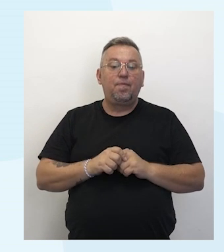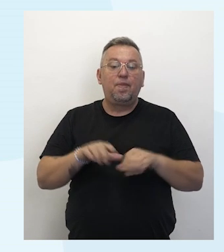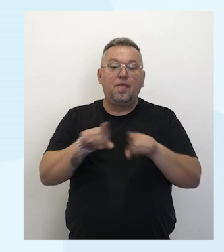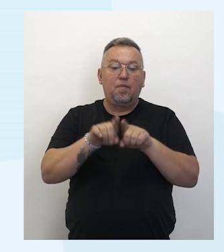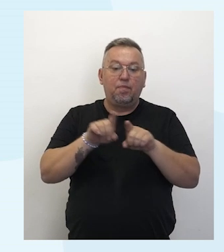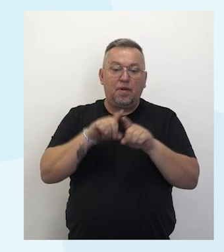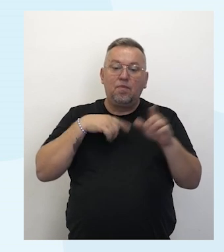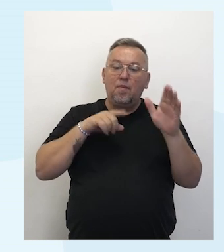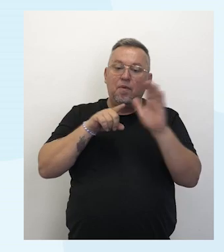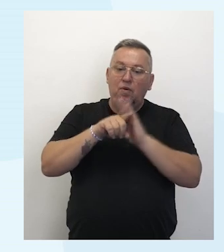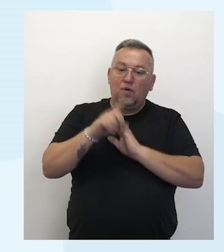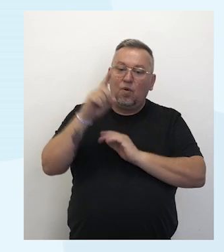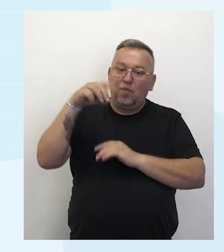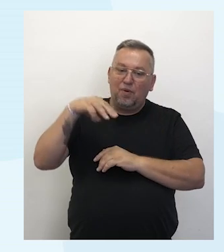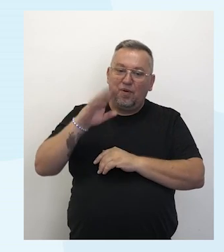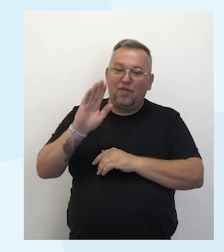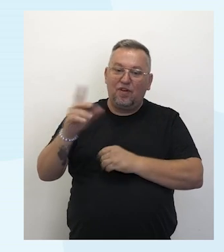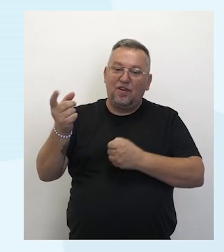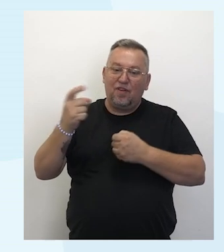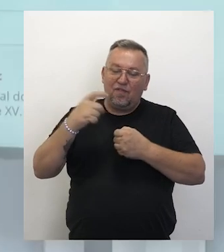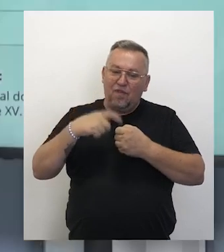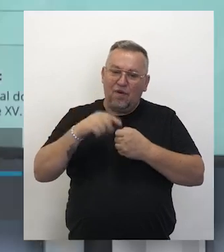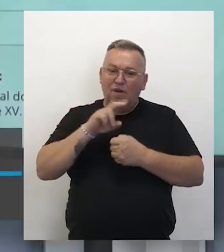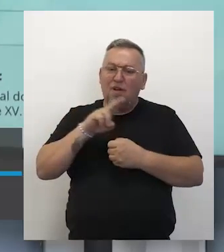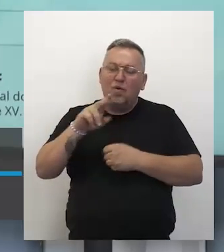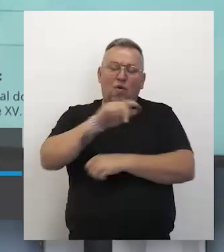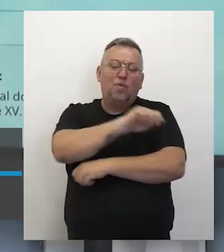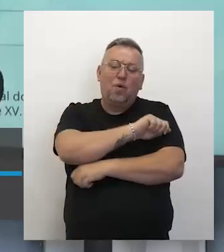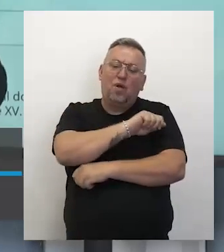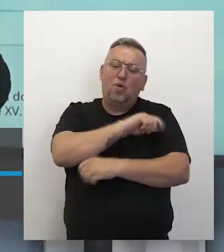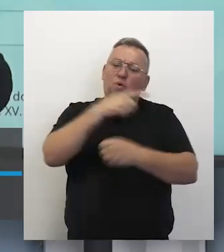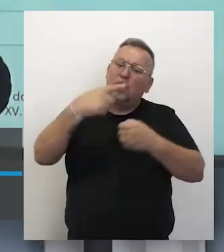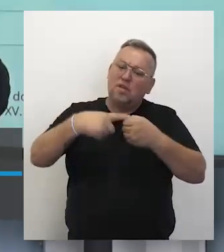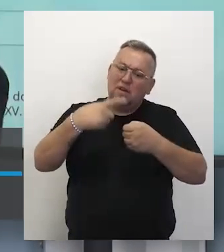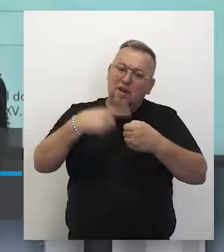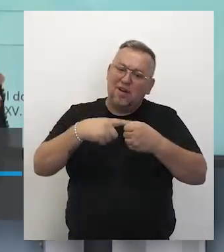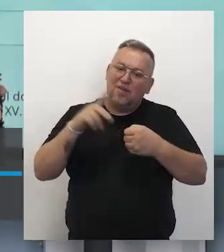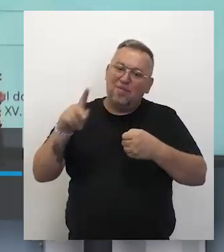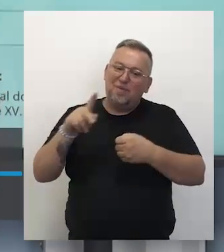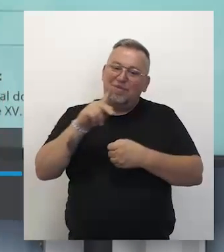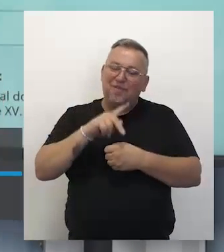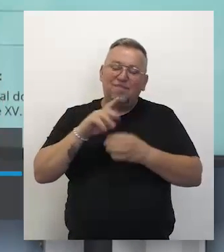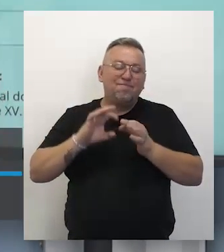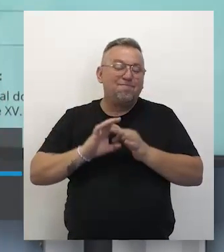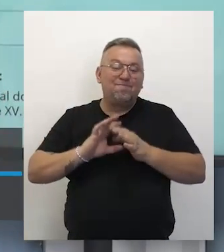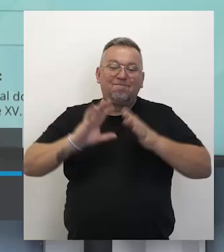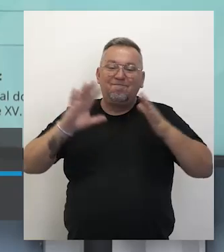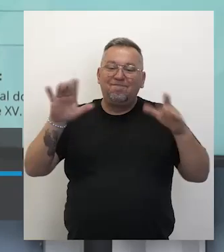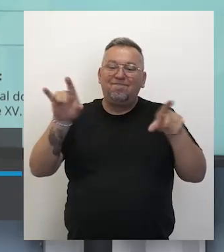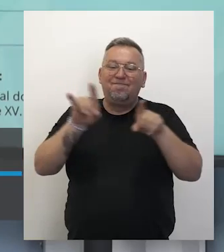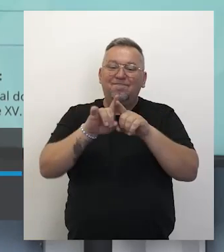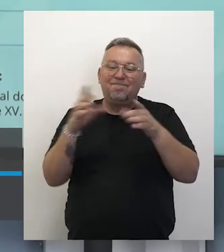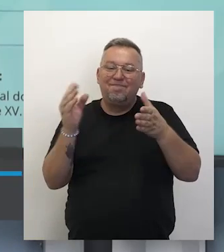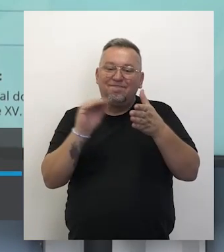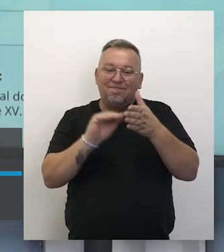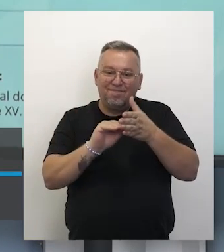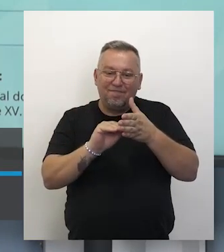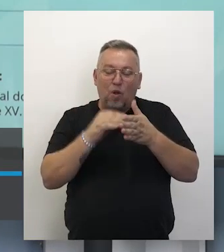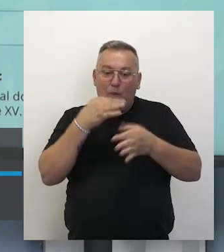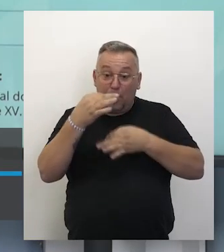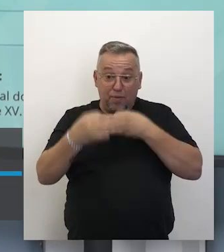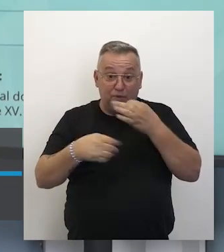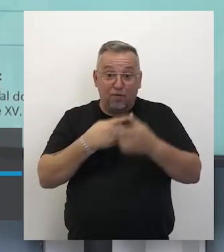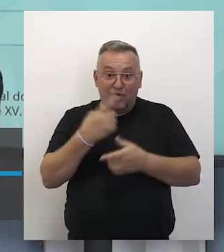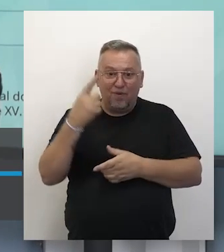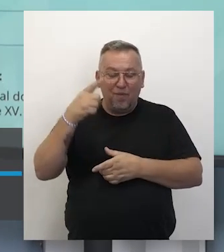deixar essa pergunta, um minutinho, tragam o nome do aluno, a cidade de vocês. Professores, fiquem à vontade também para colocar as considerações de vocês.